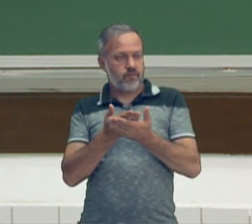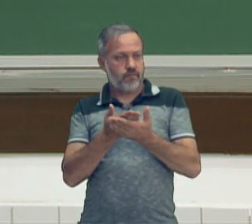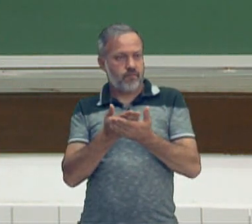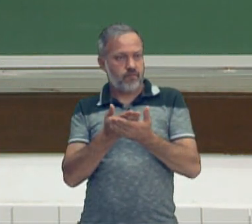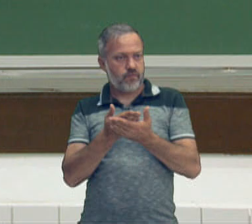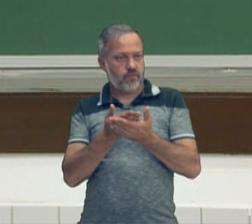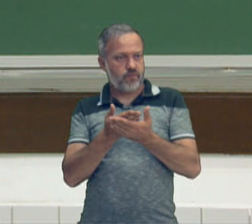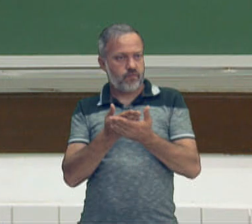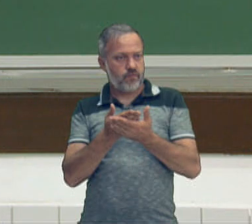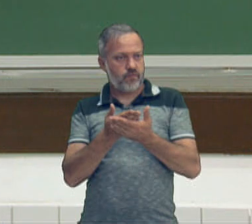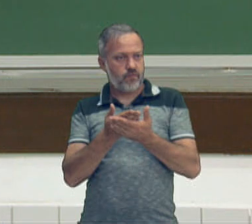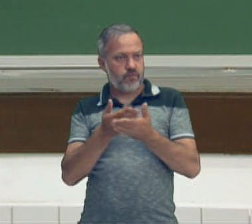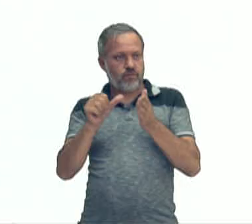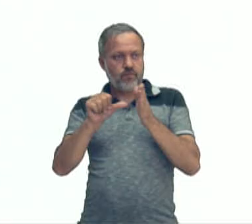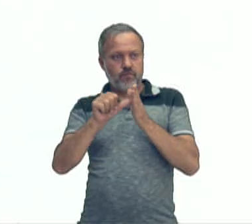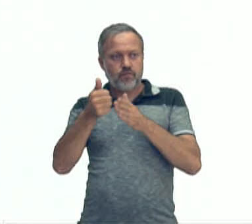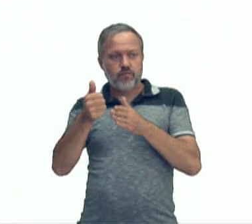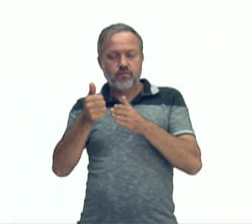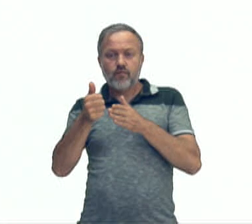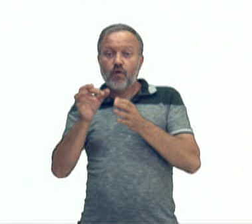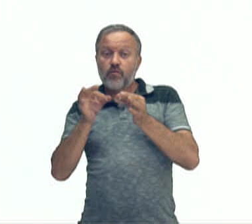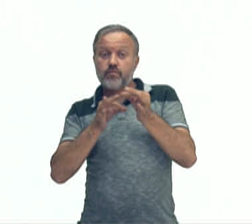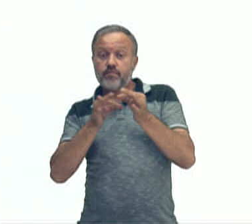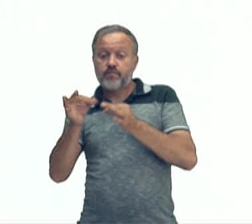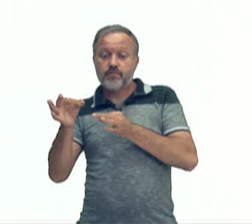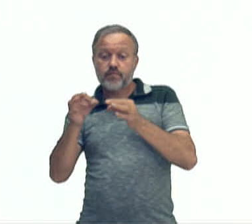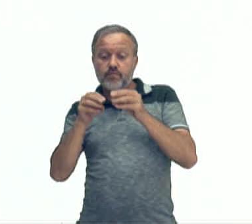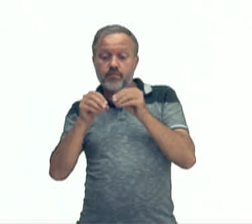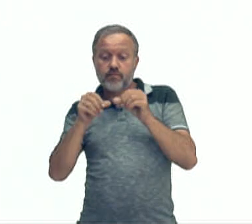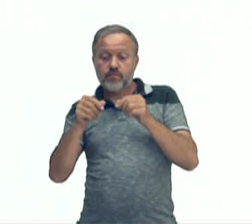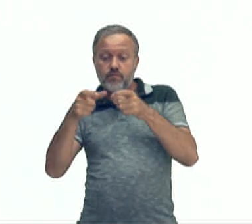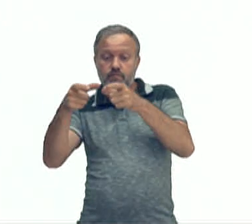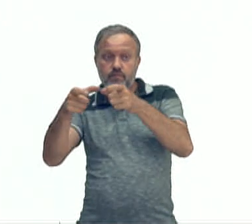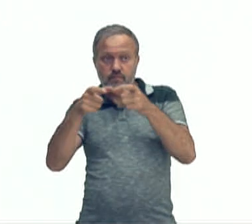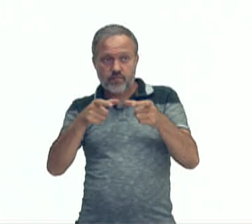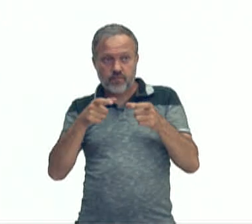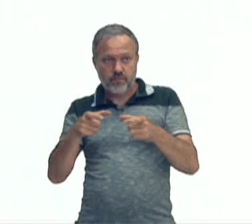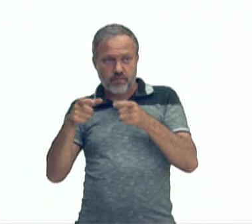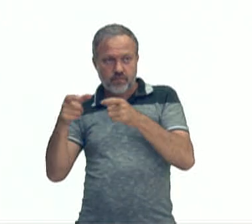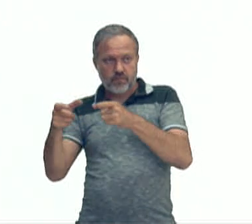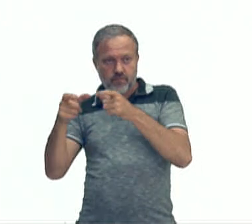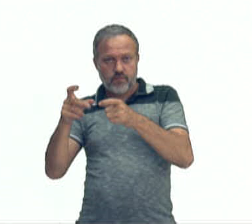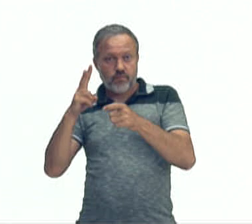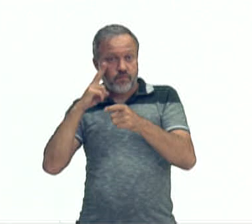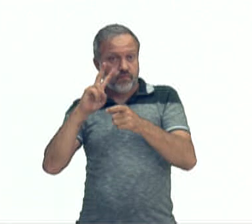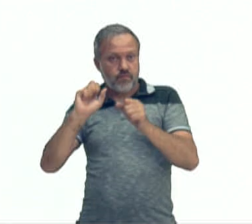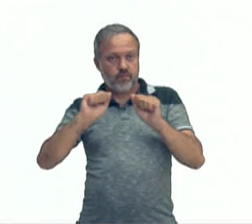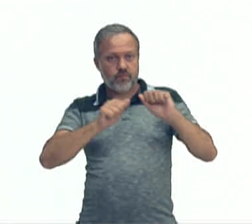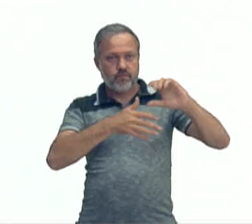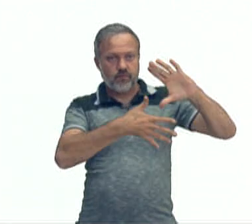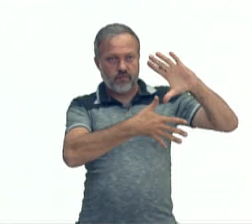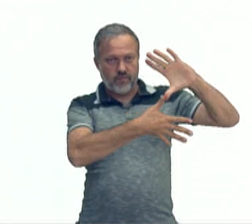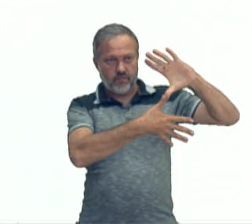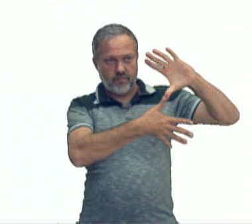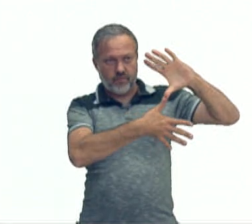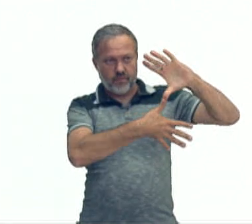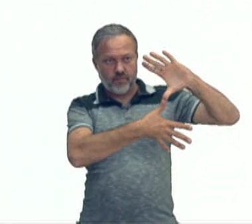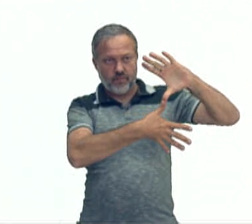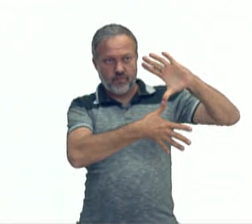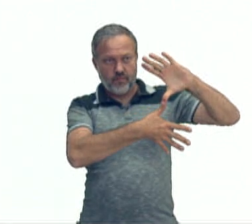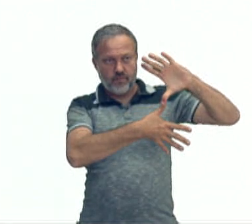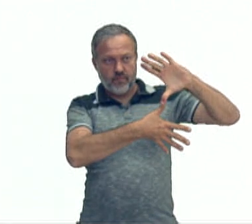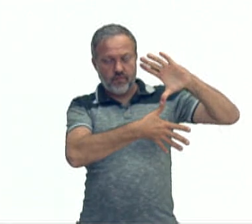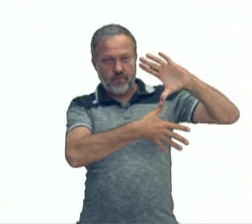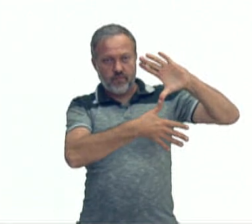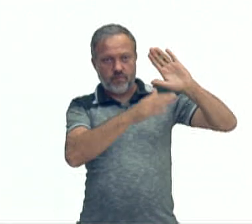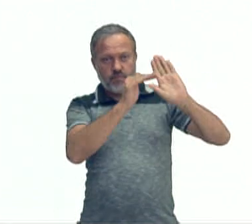aula? Primeiro, formação do espaço territorial. Está aí, a gente viu que a América ela é formada através de